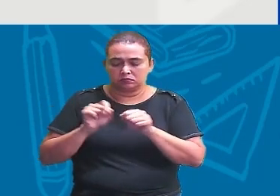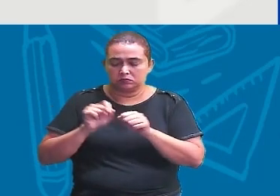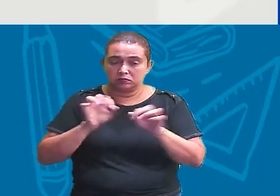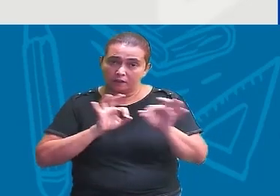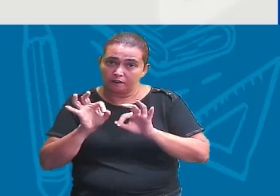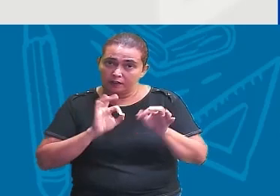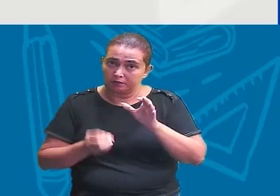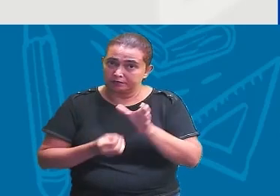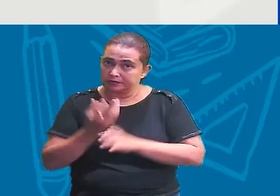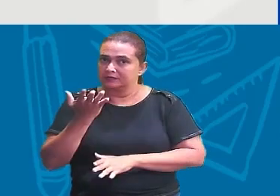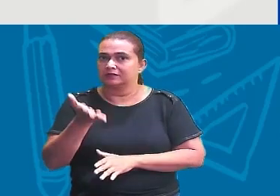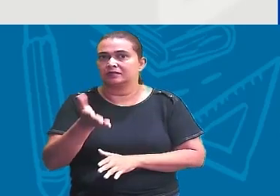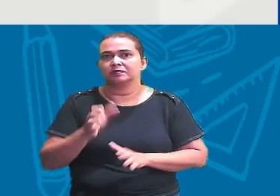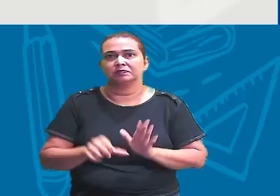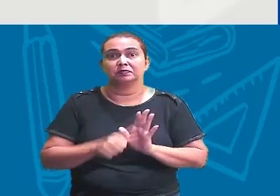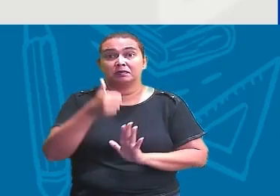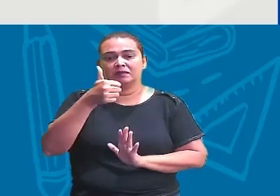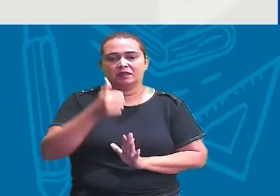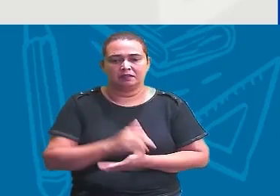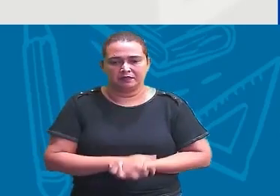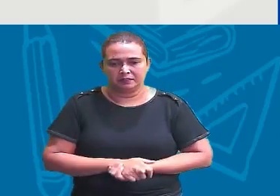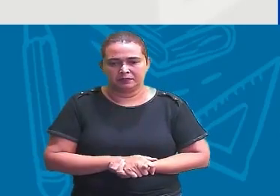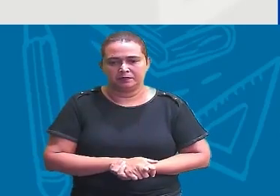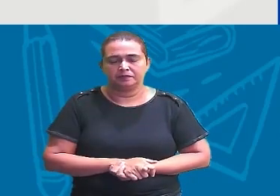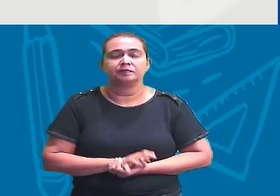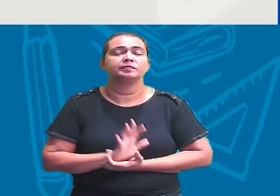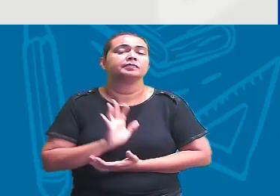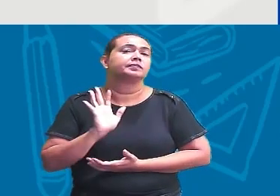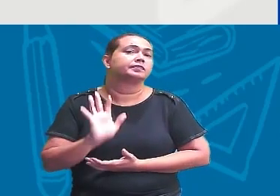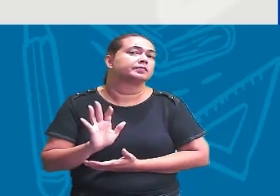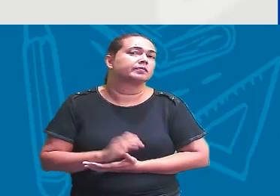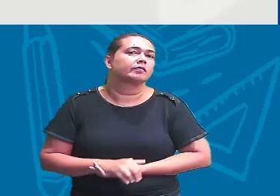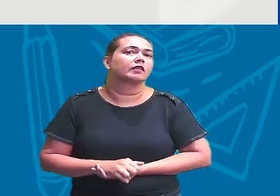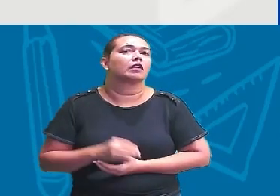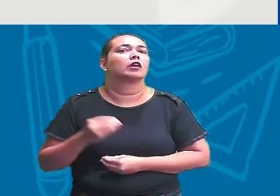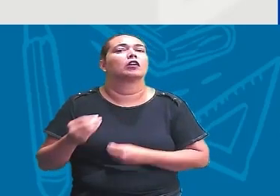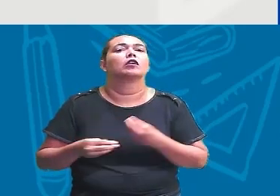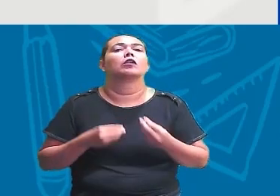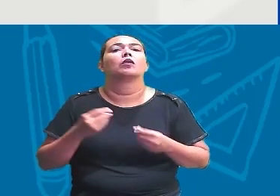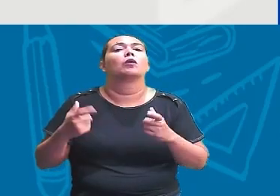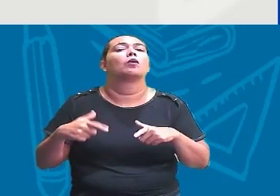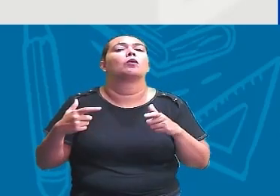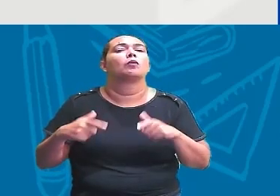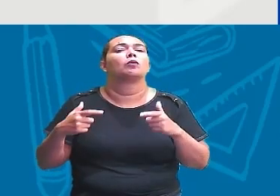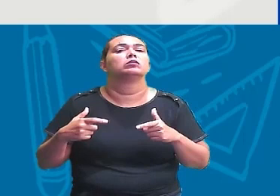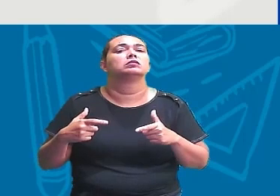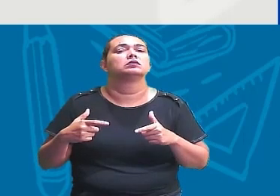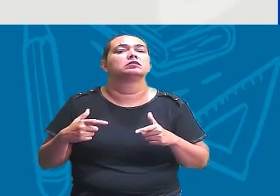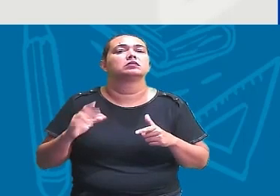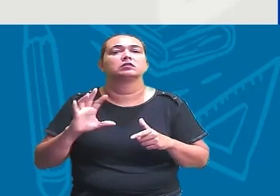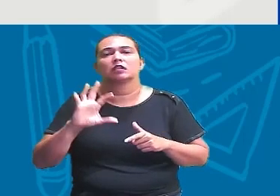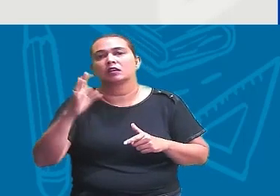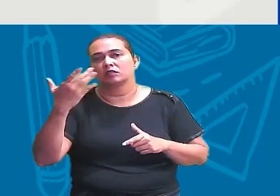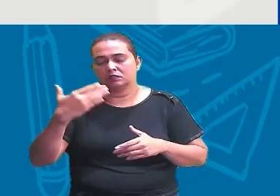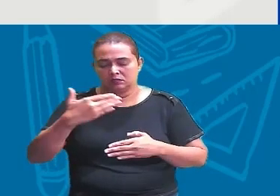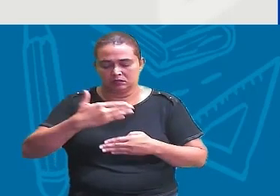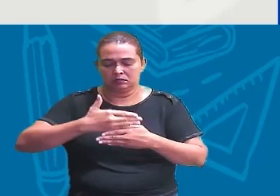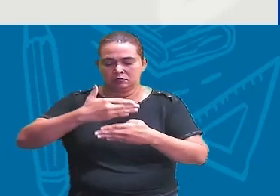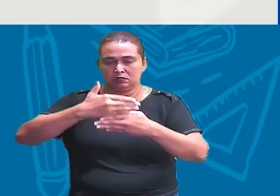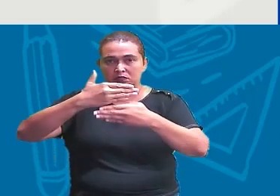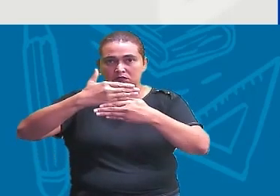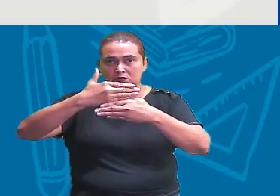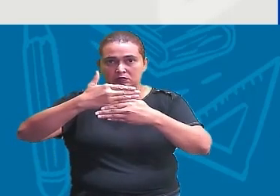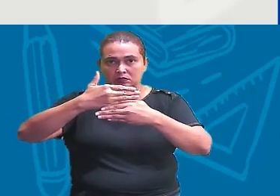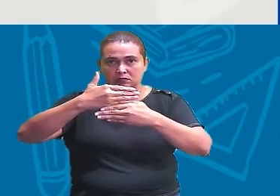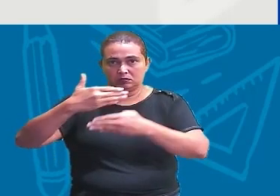Desenvolvimento do conflito. As batalhas desenvolveram-se principalmente nas trincheiras. Os soldados ficavam, muitas vezes,